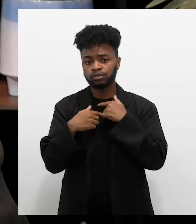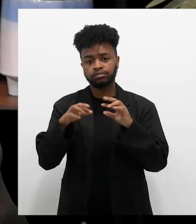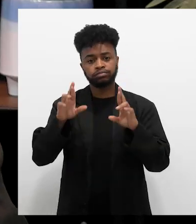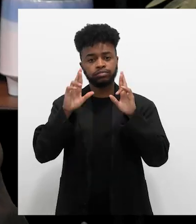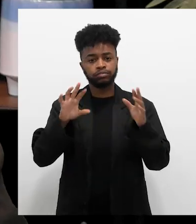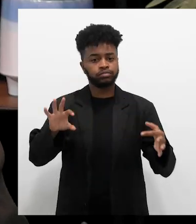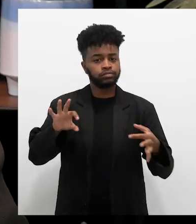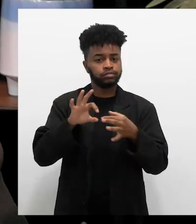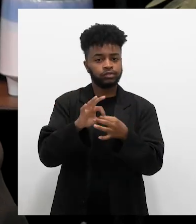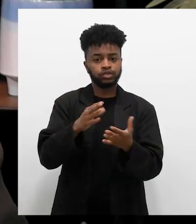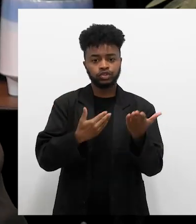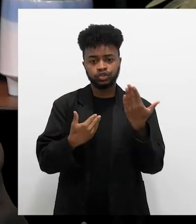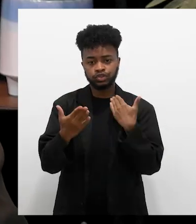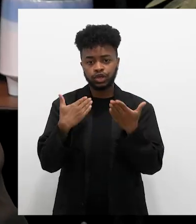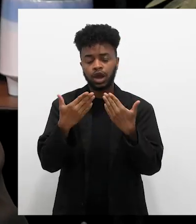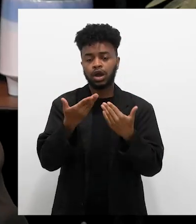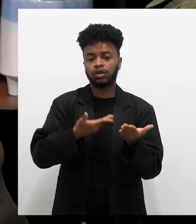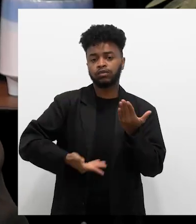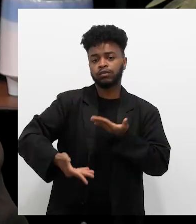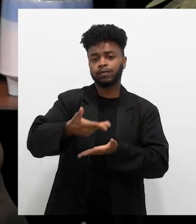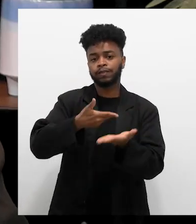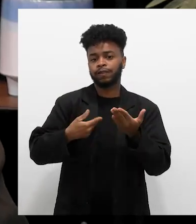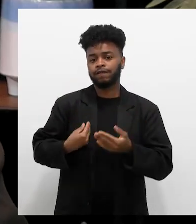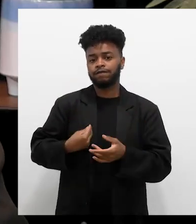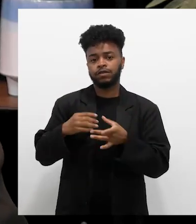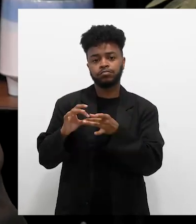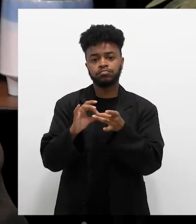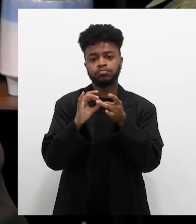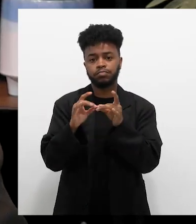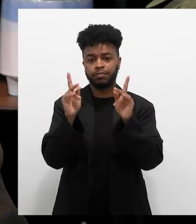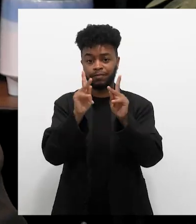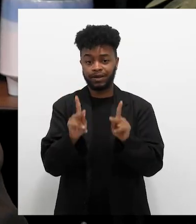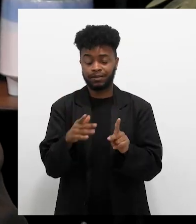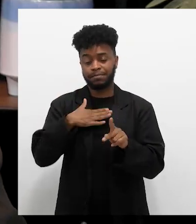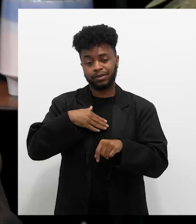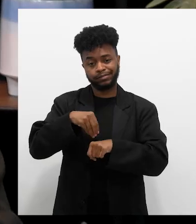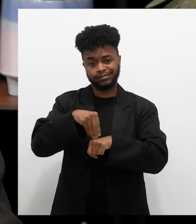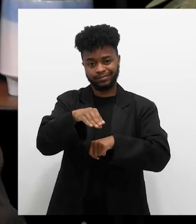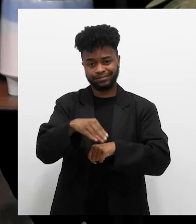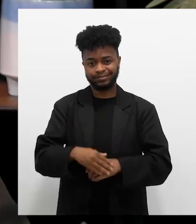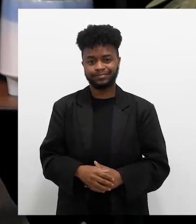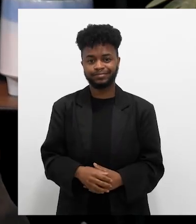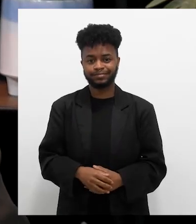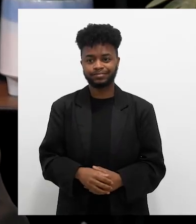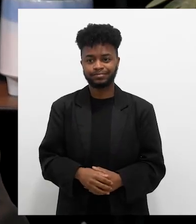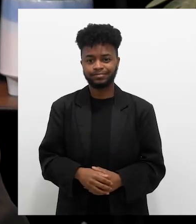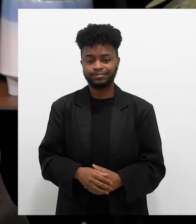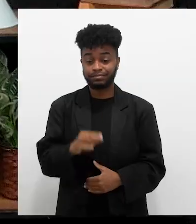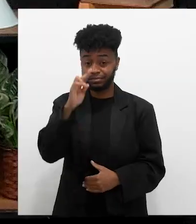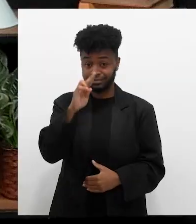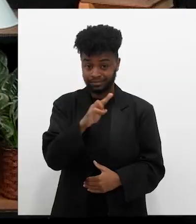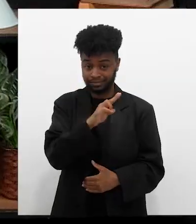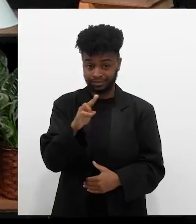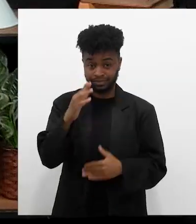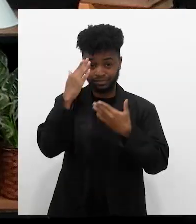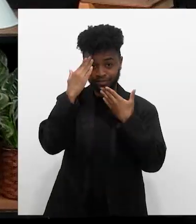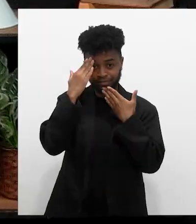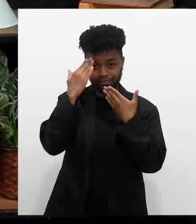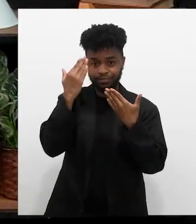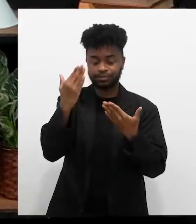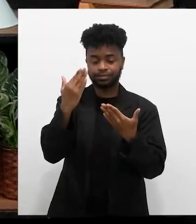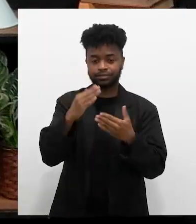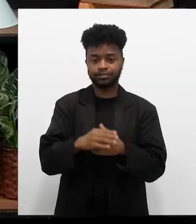que façamos pontes para o diálogo, para uma vida mais fraterna e em paz. Esse é meu recado. Padre Vitor,